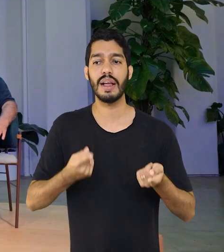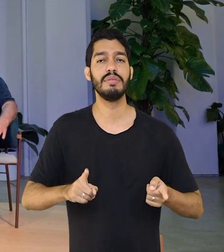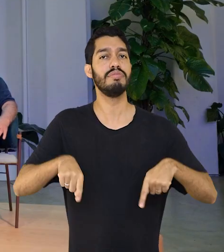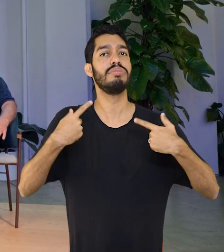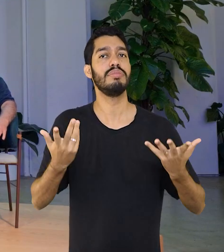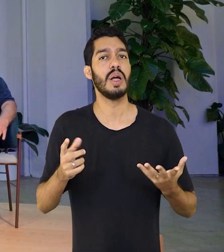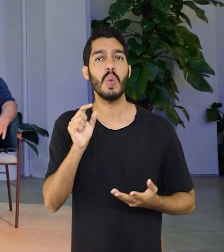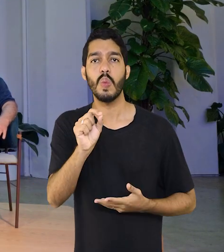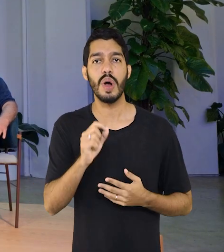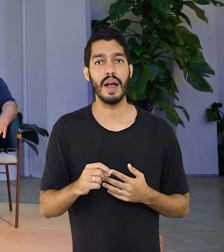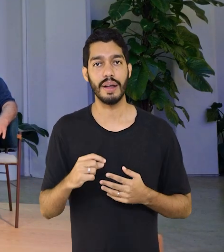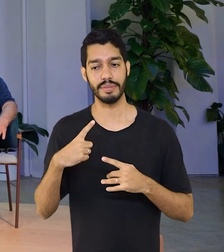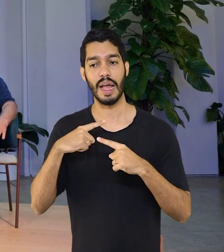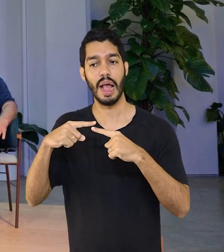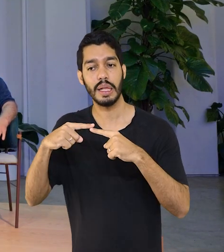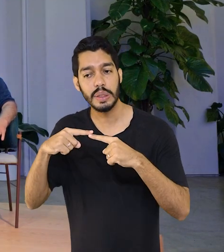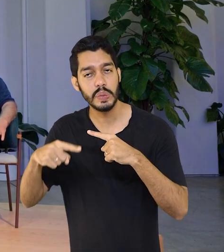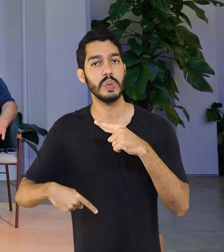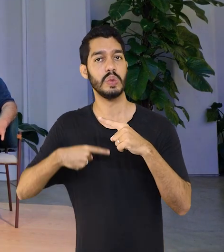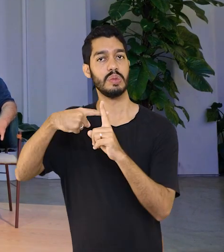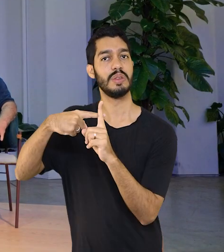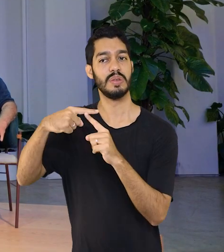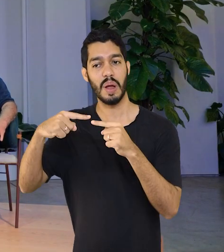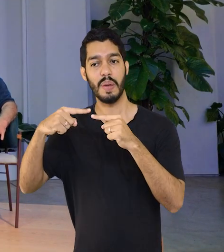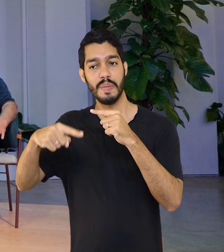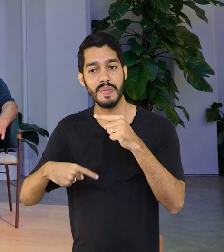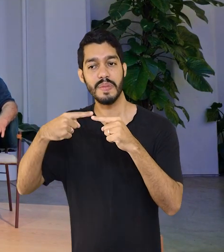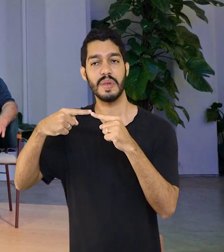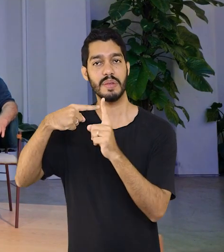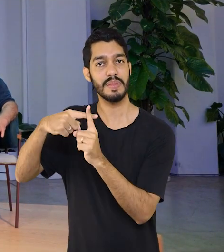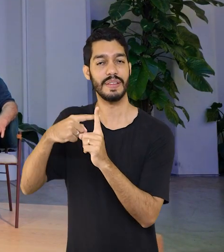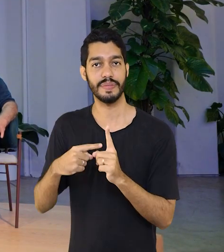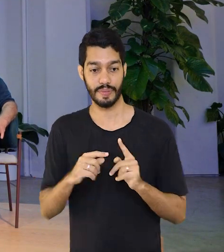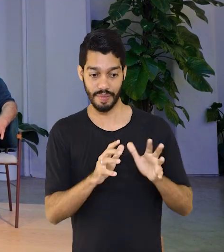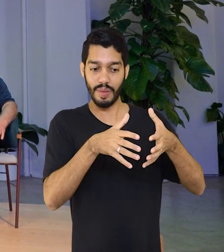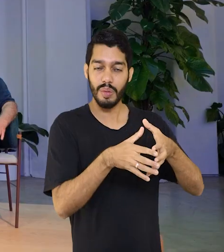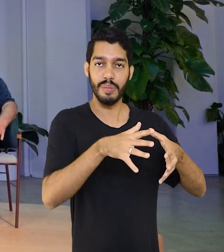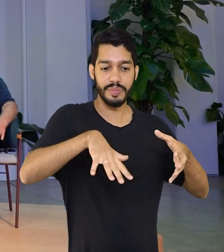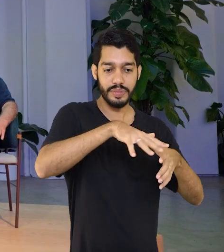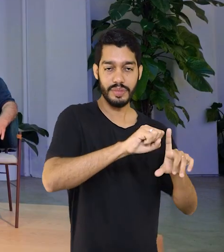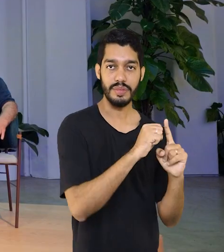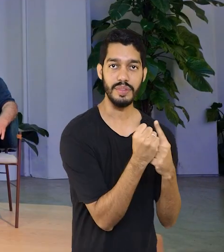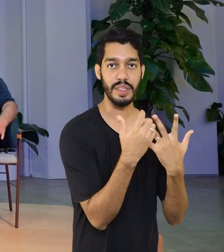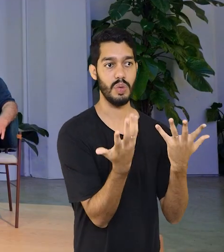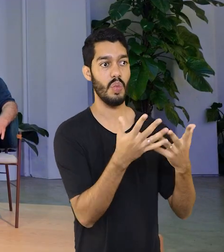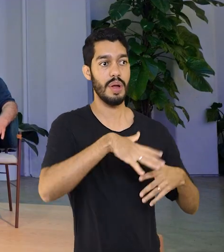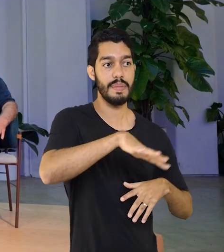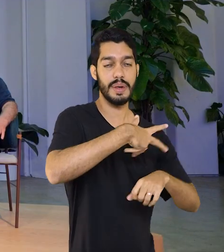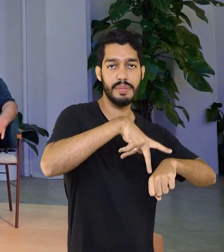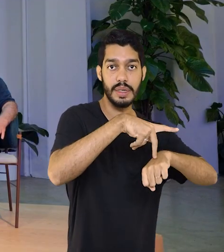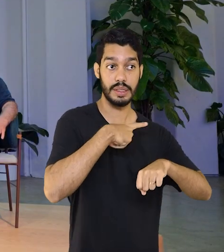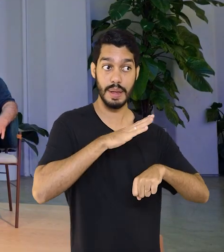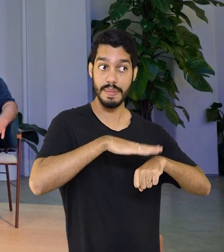você provoca o que a gente chama de uma retroalimentação positiva, porque uma nação mais desenvolvida, ou uma região, ou um grupo social